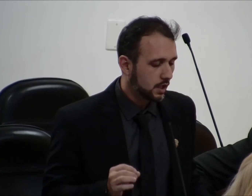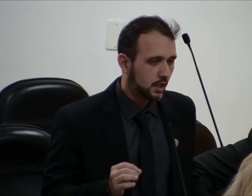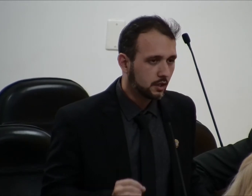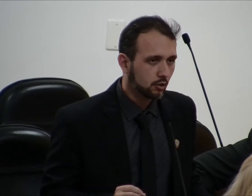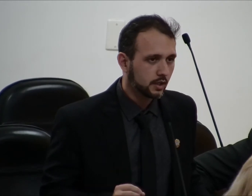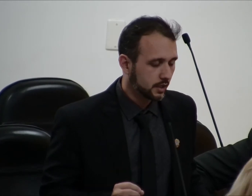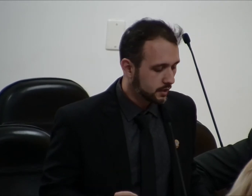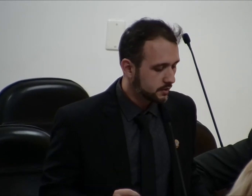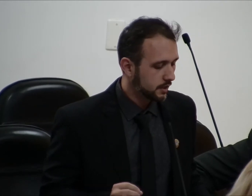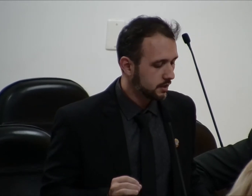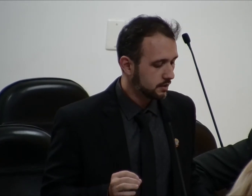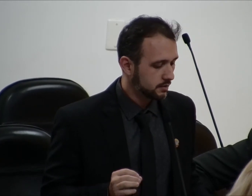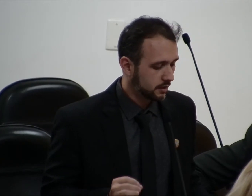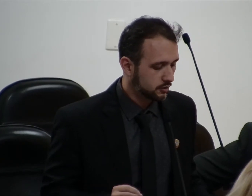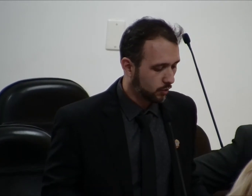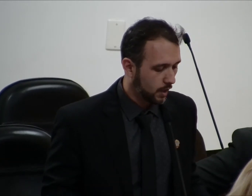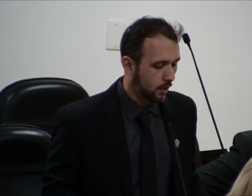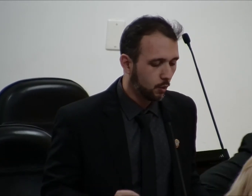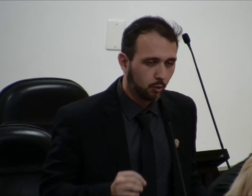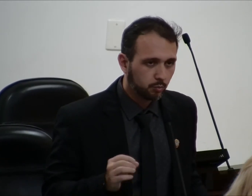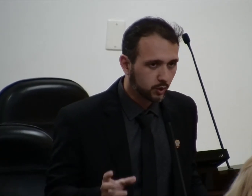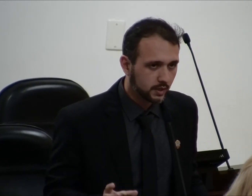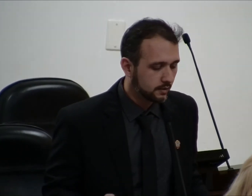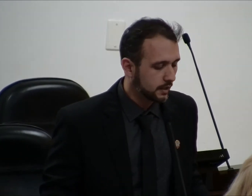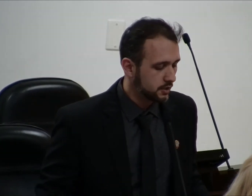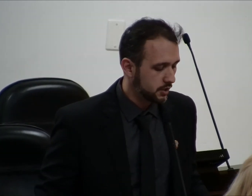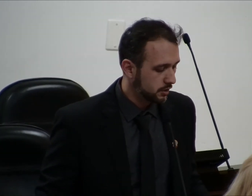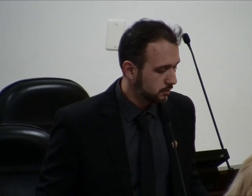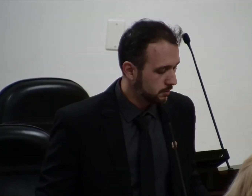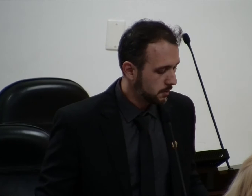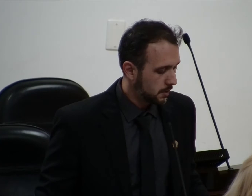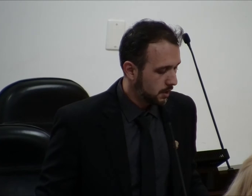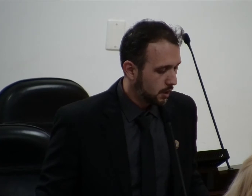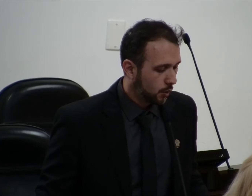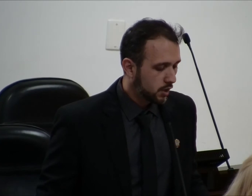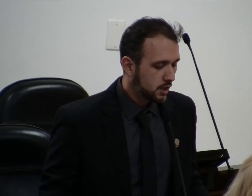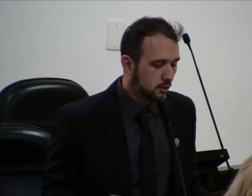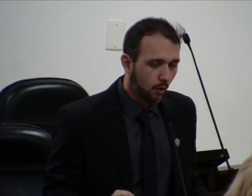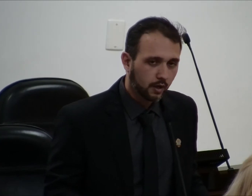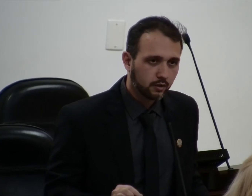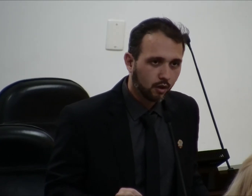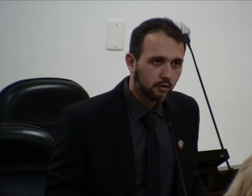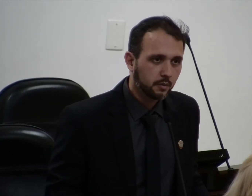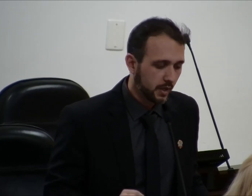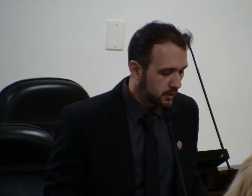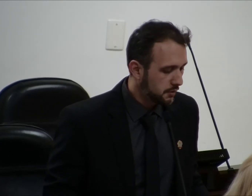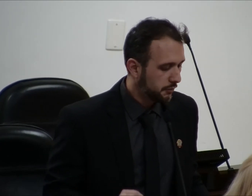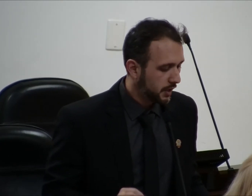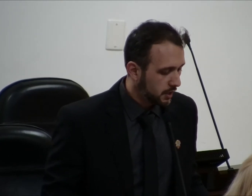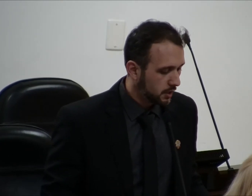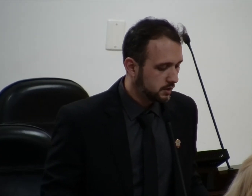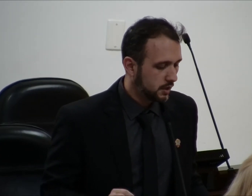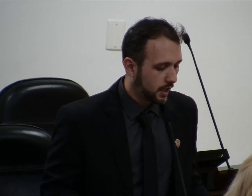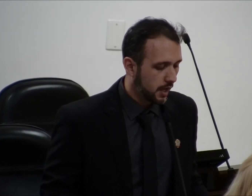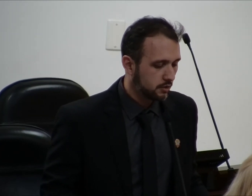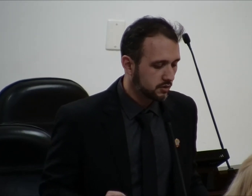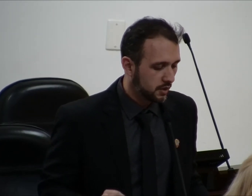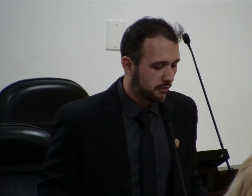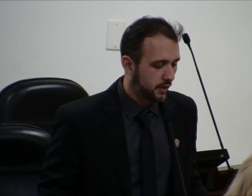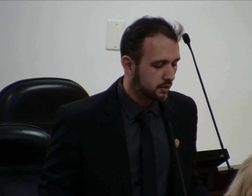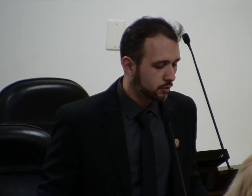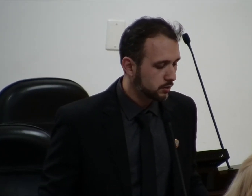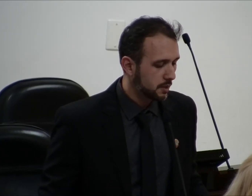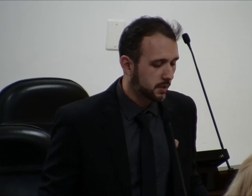discriminação em intolerância sexual ou por identidade de gênero, o que incorre novamente em ferir